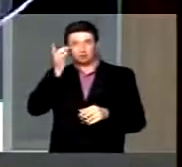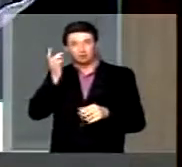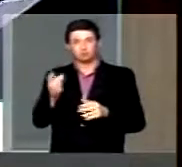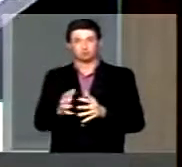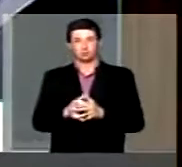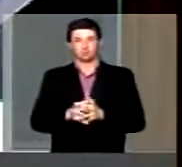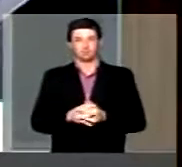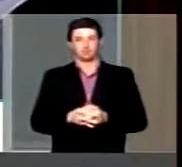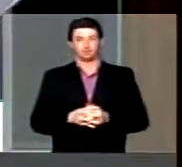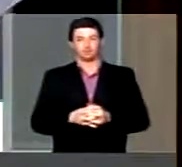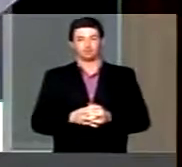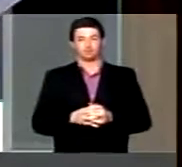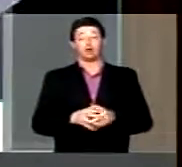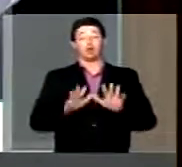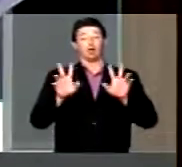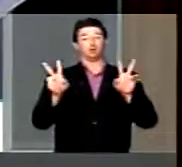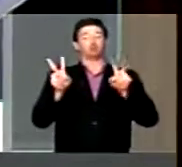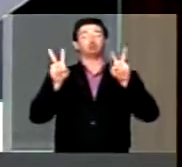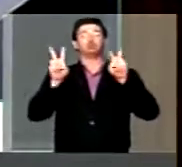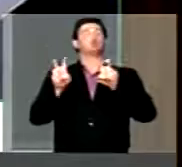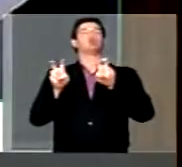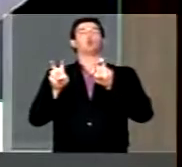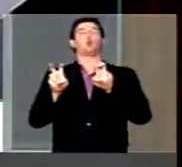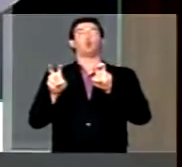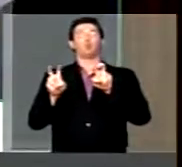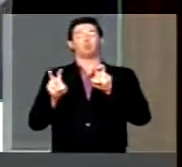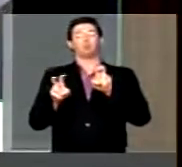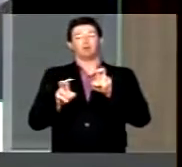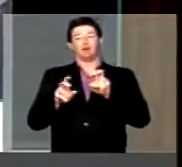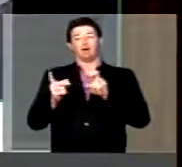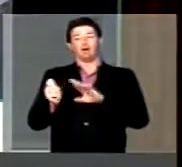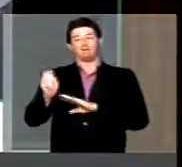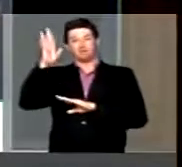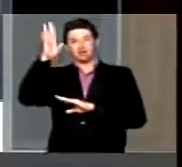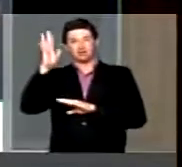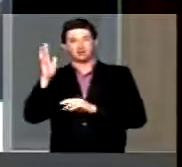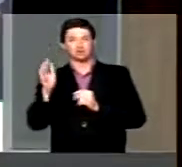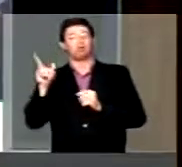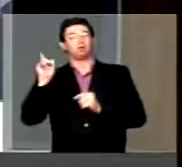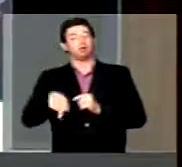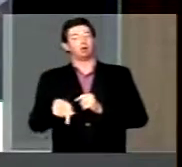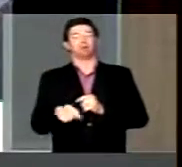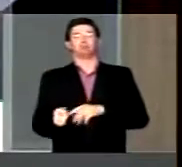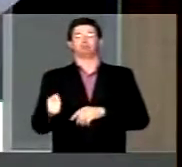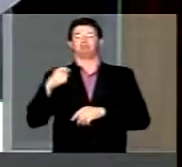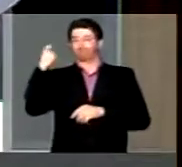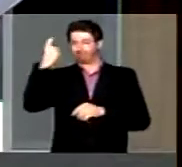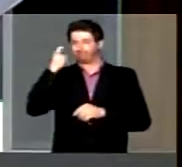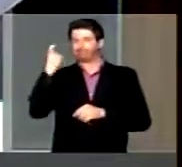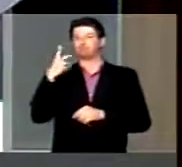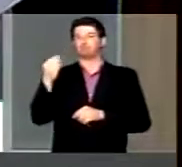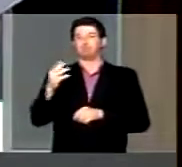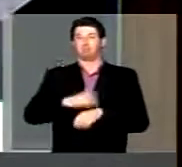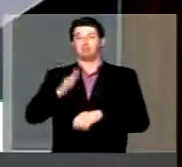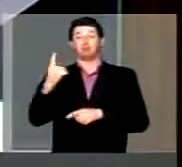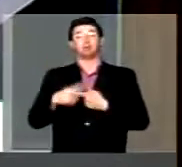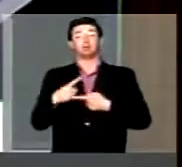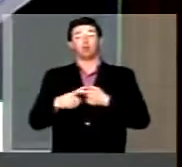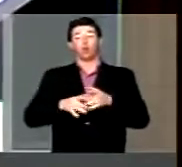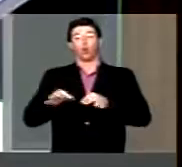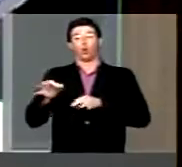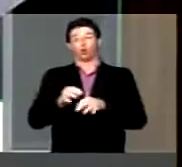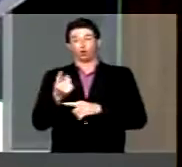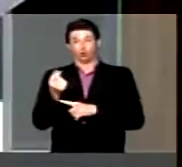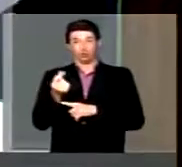Rousseff. Sobre o aumento da inflação, as perspectivas são extremamente preocupantes. O controle